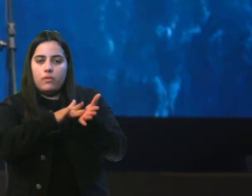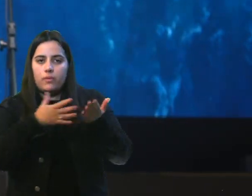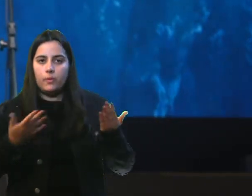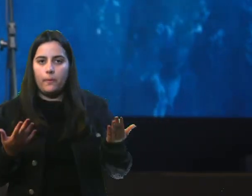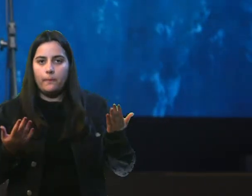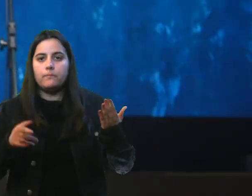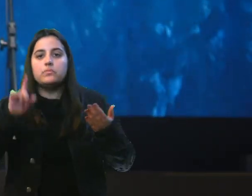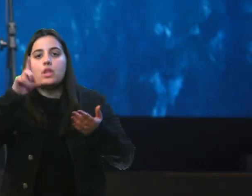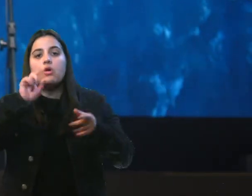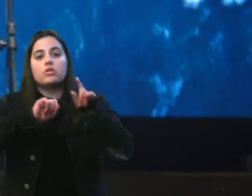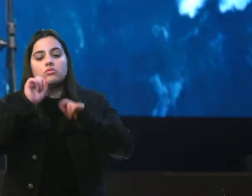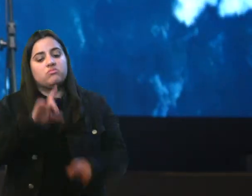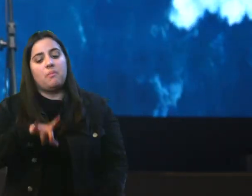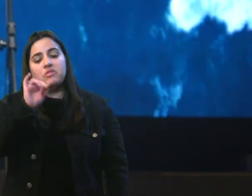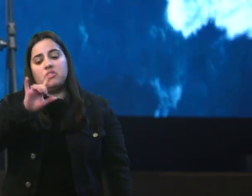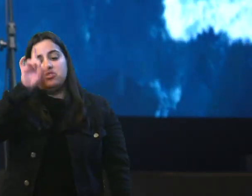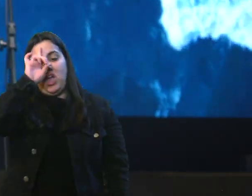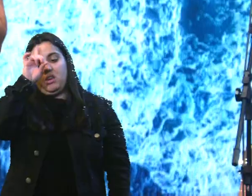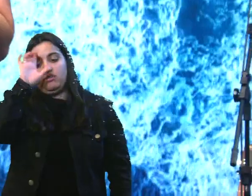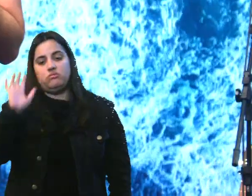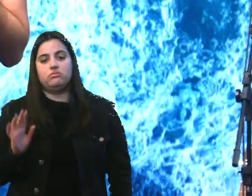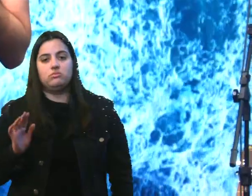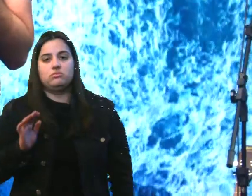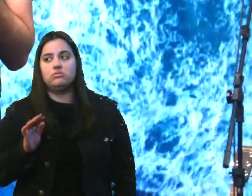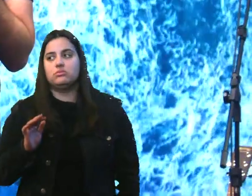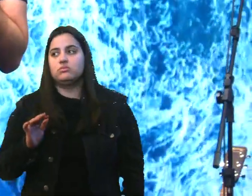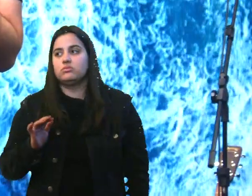Essa é uma escolha diária.